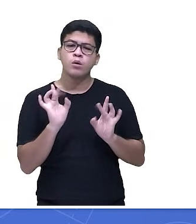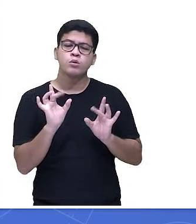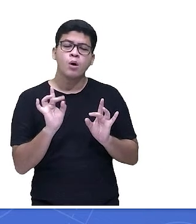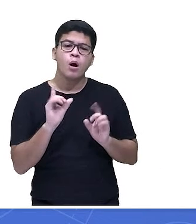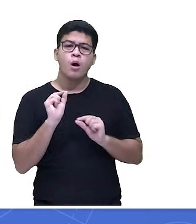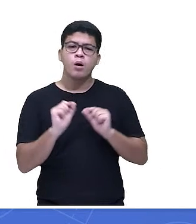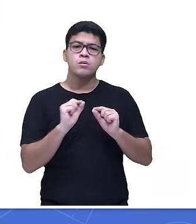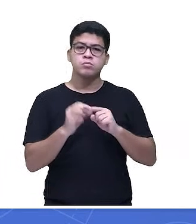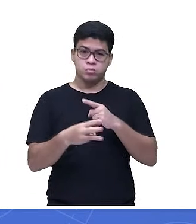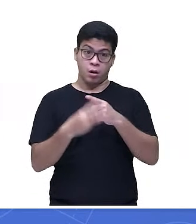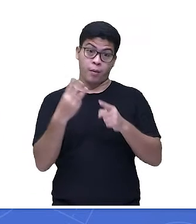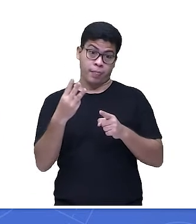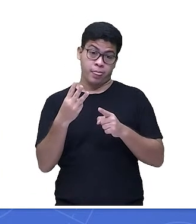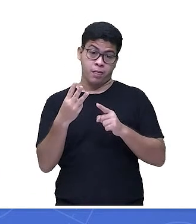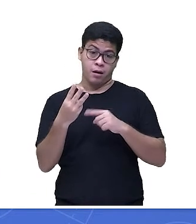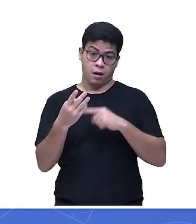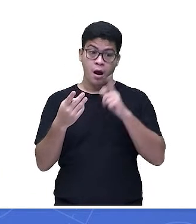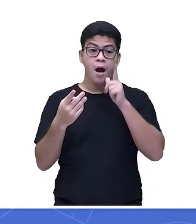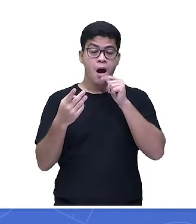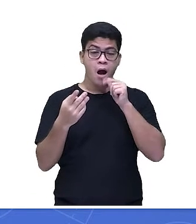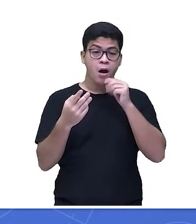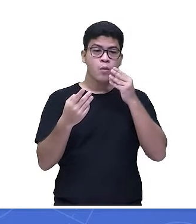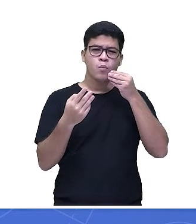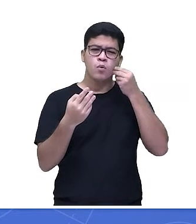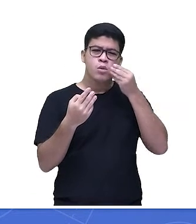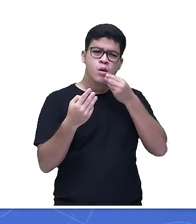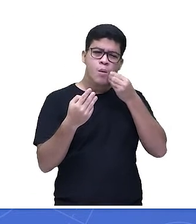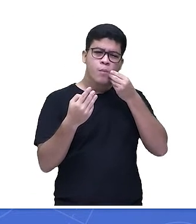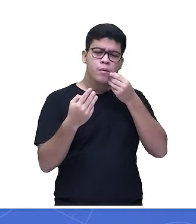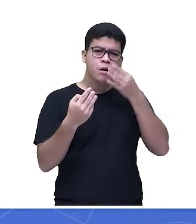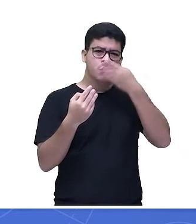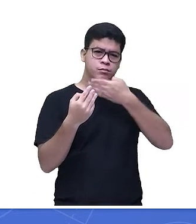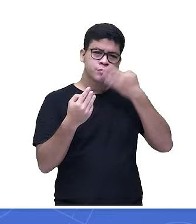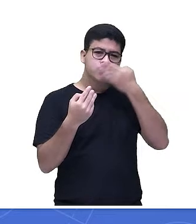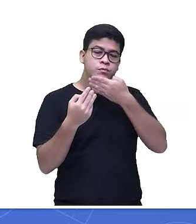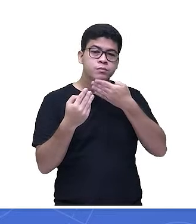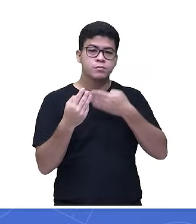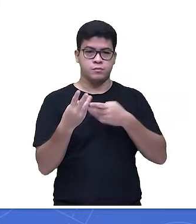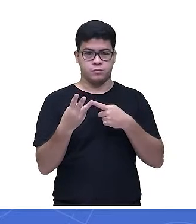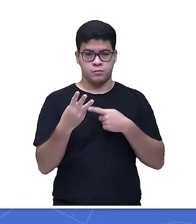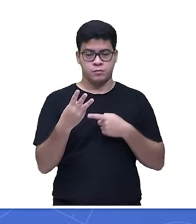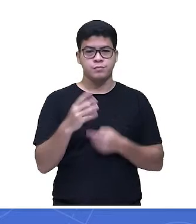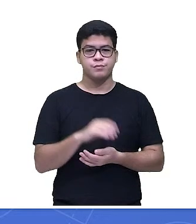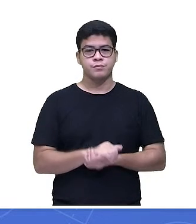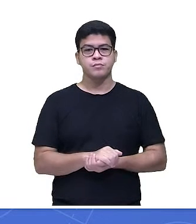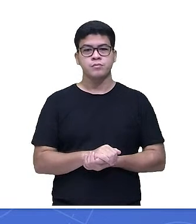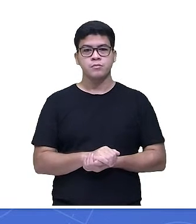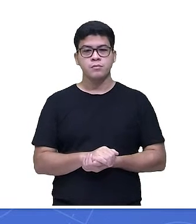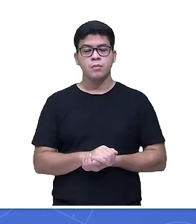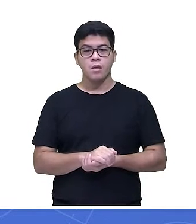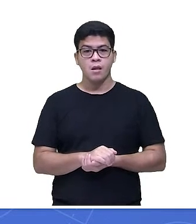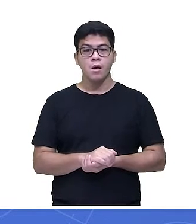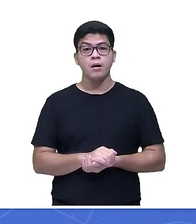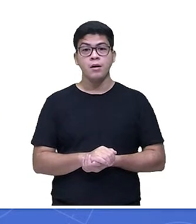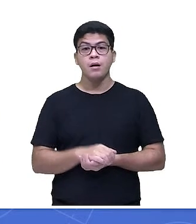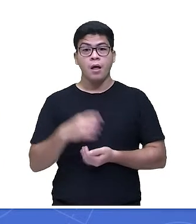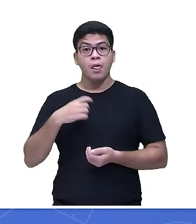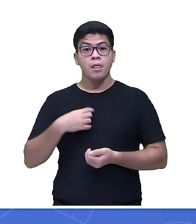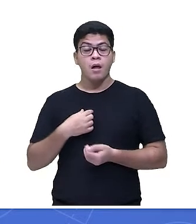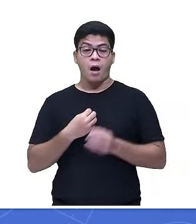de 3 componentes que são água, sal e açúcar. Aqui nós temos as